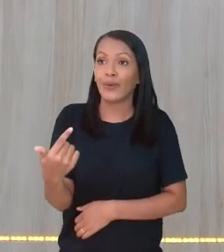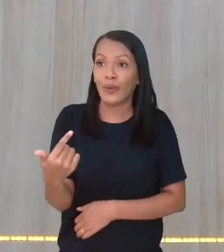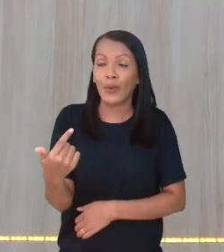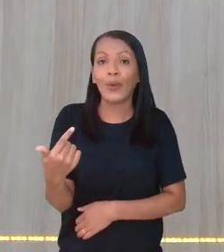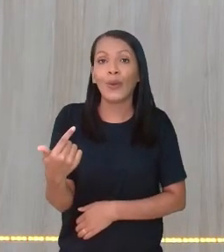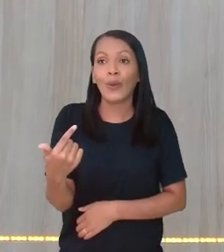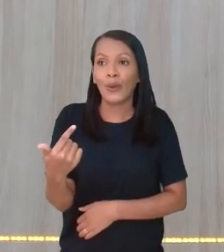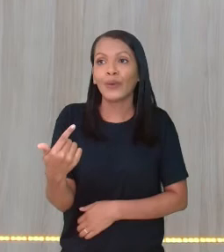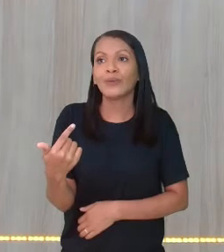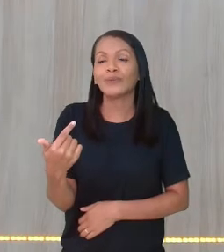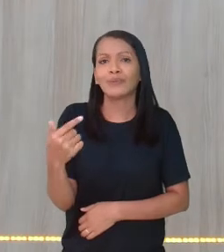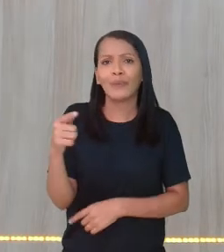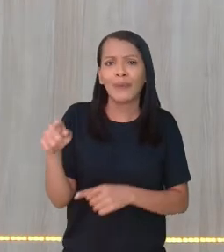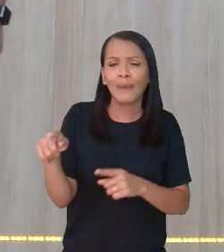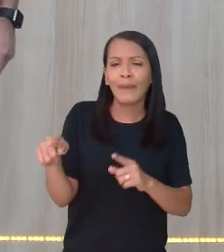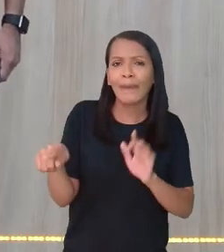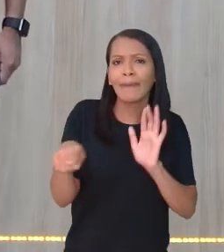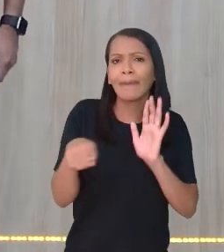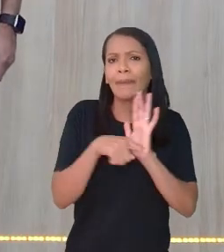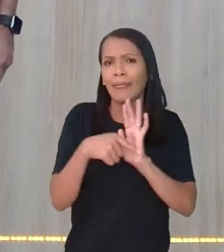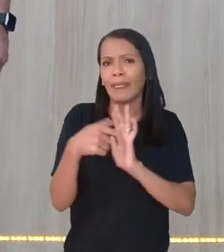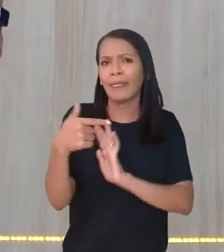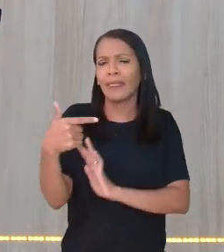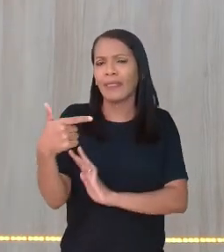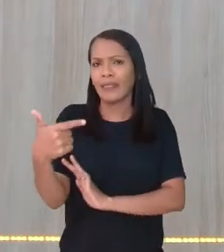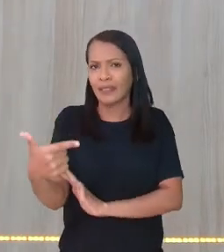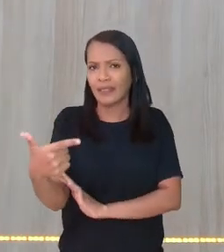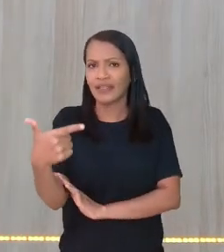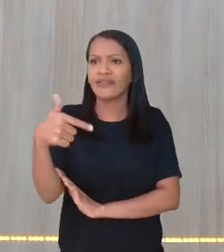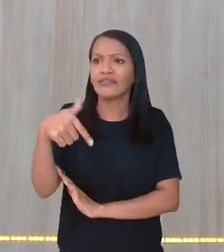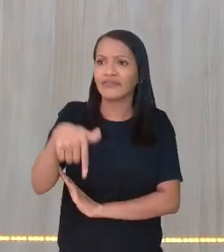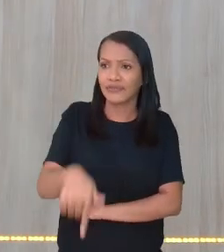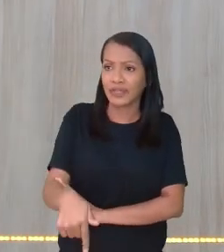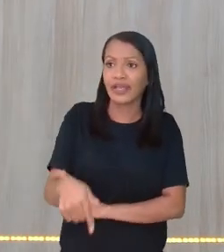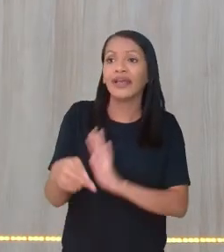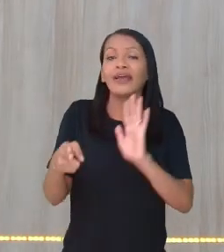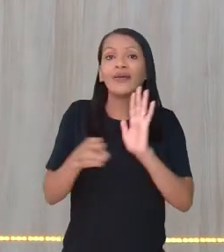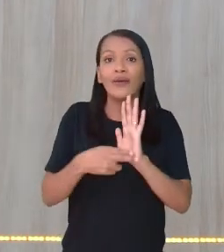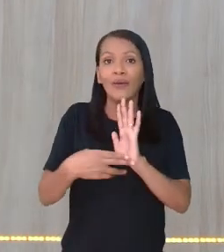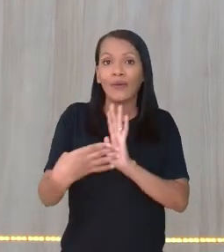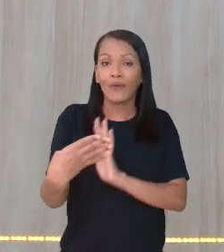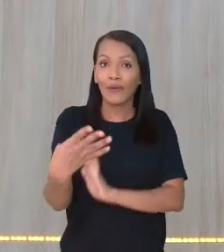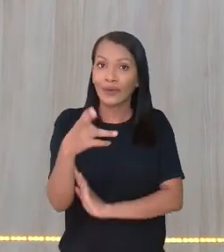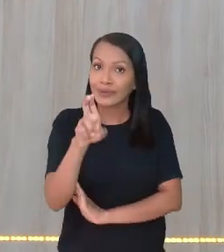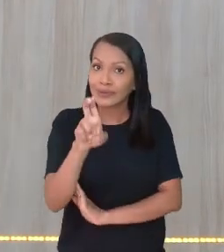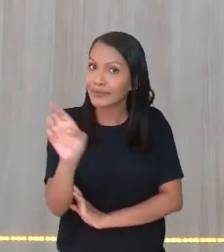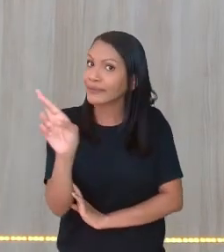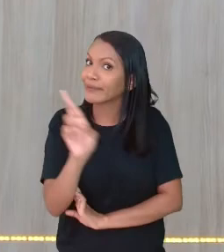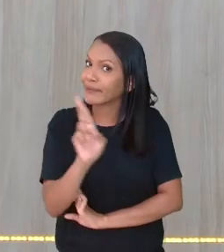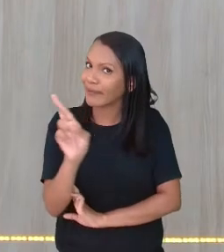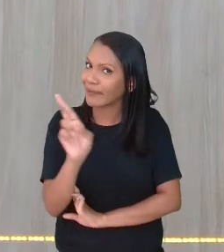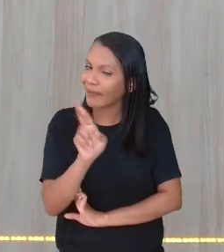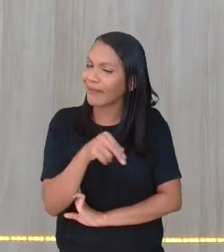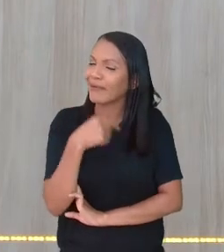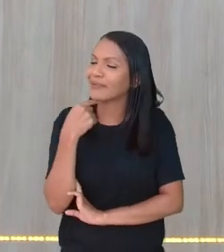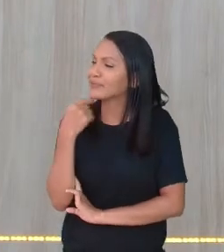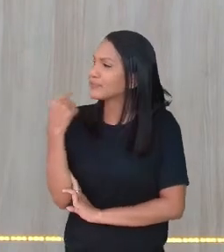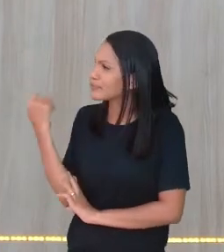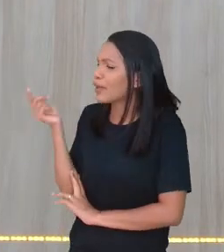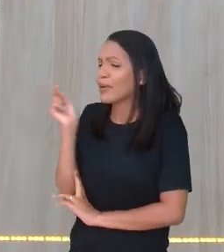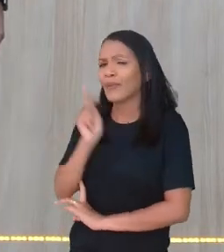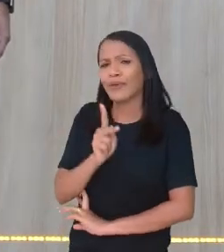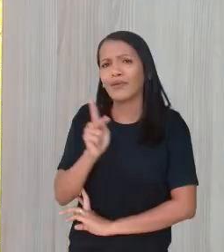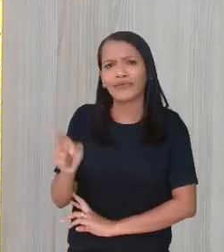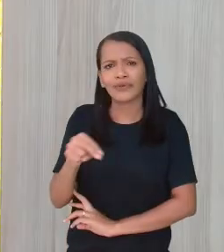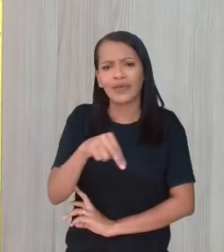que dá igual a R$45. Belezinha, pessoal? Professora Nádia, alguém falou aí no chat com a